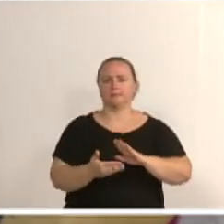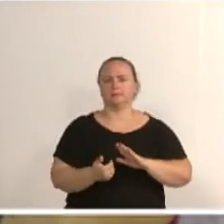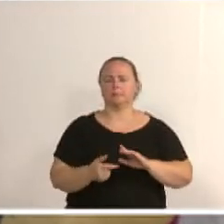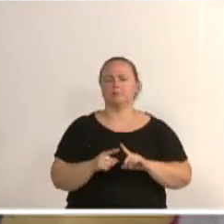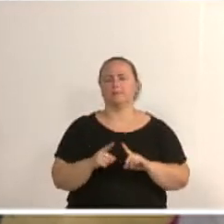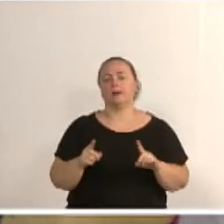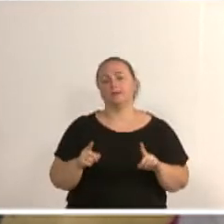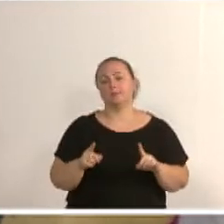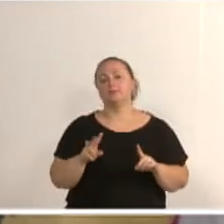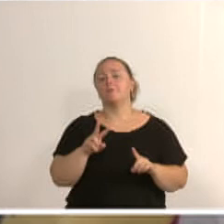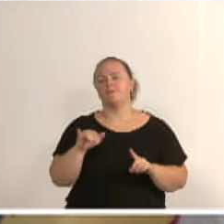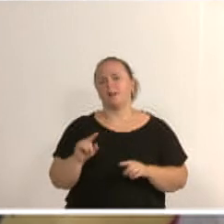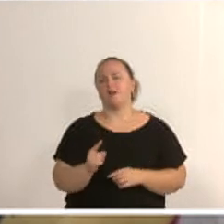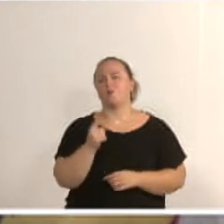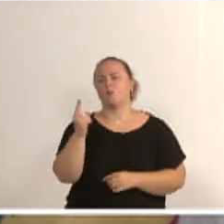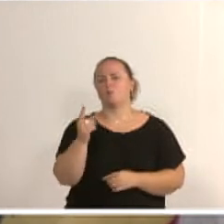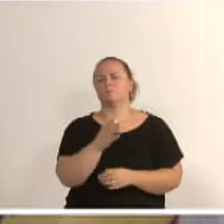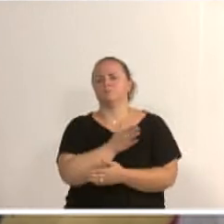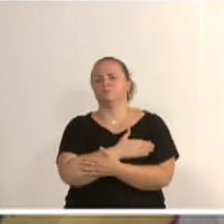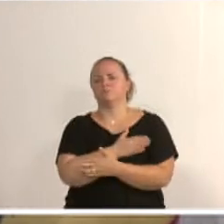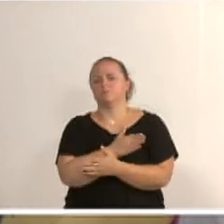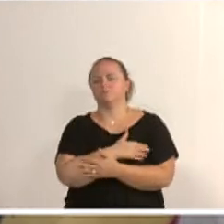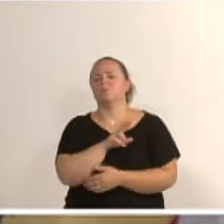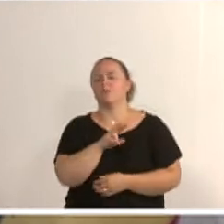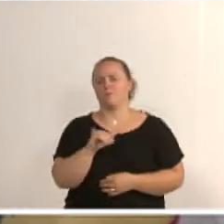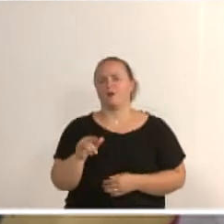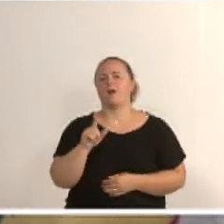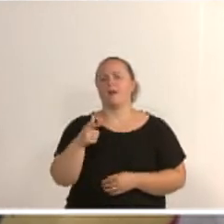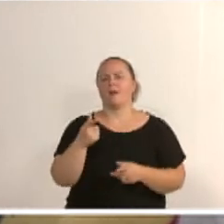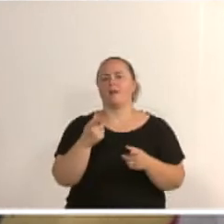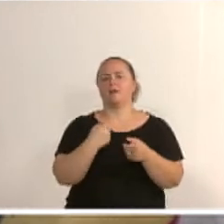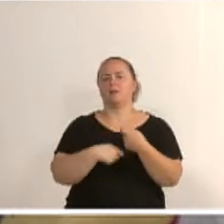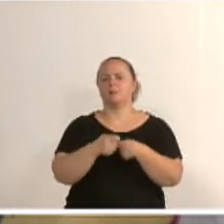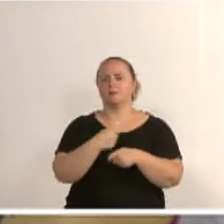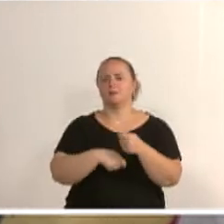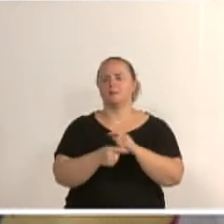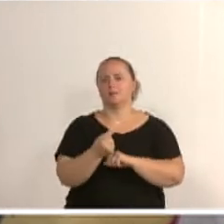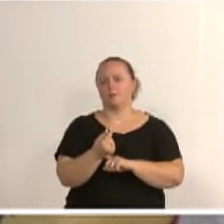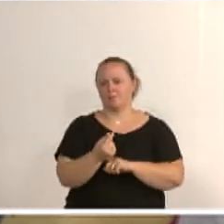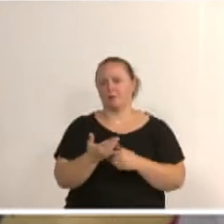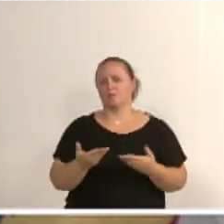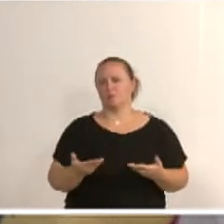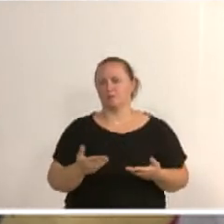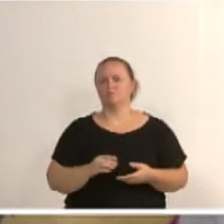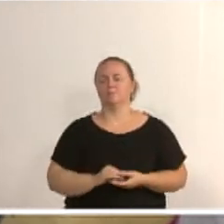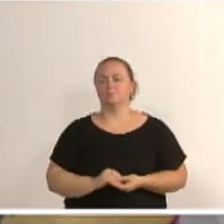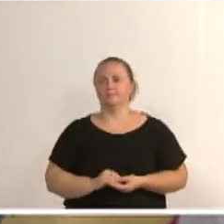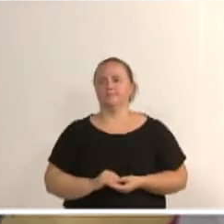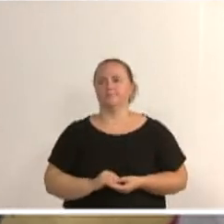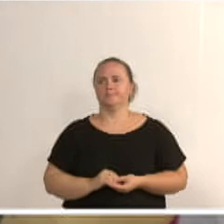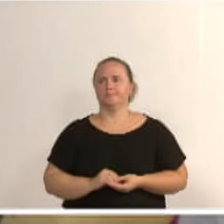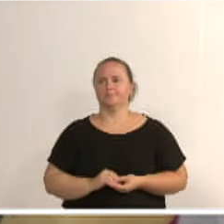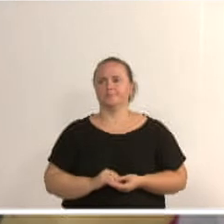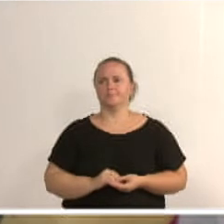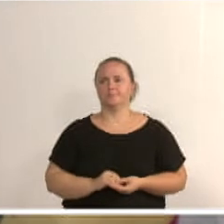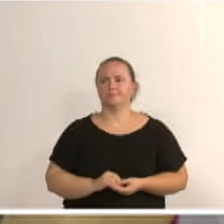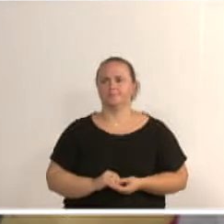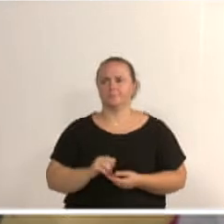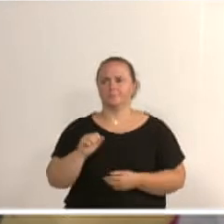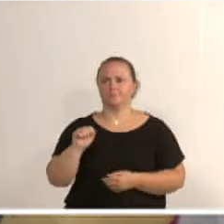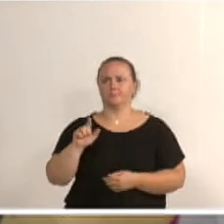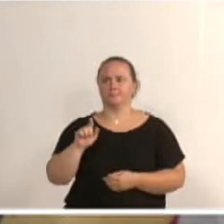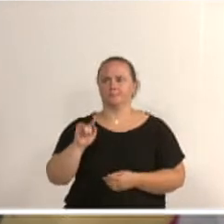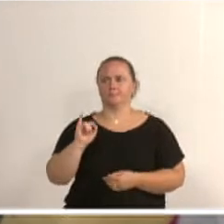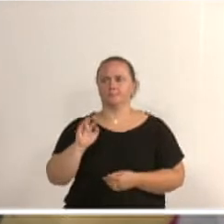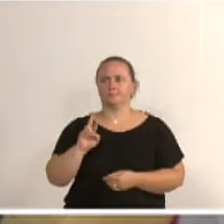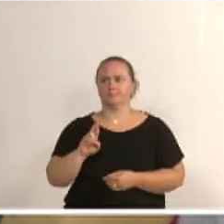cobrador. Eu sei disso. Eu defendo, eu sou contrário a esse tipo de coisa, desempregar a população. E agir Por gentileza,